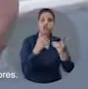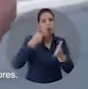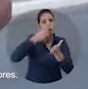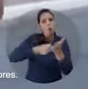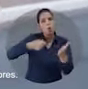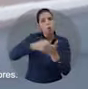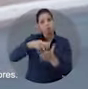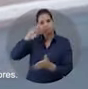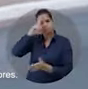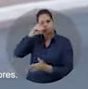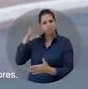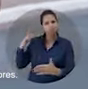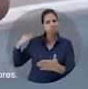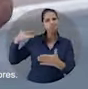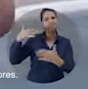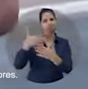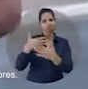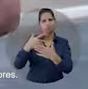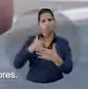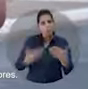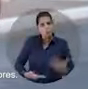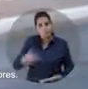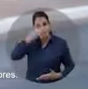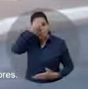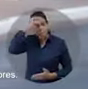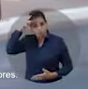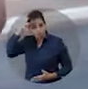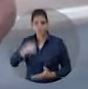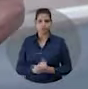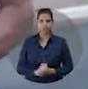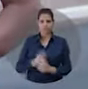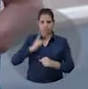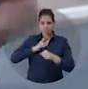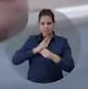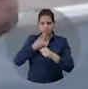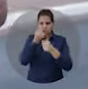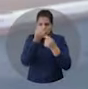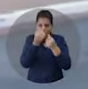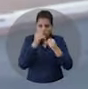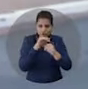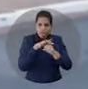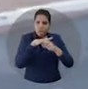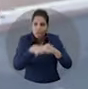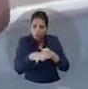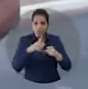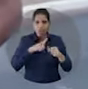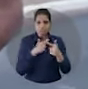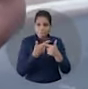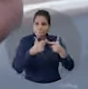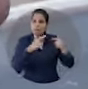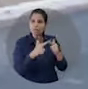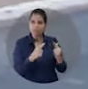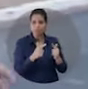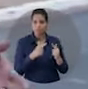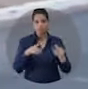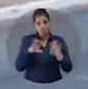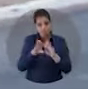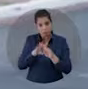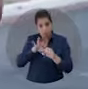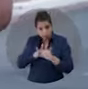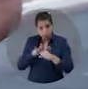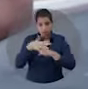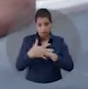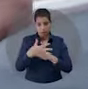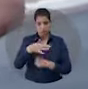diálogo, a luta histórica pelos direitos dos servidores. Com todas as crises econômicas que passamos, e mesmo agora com a